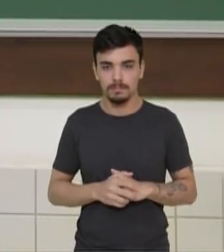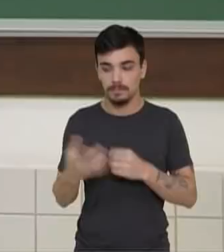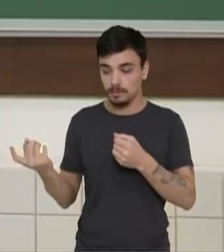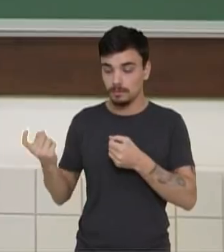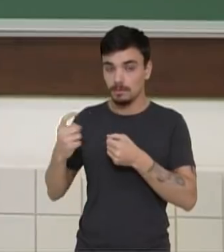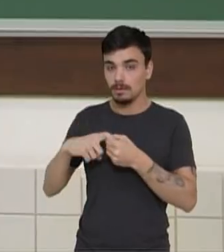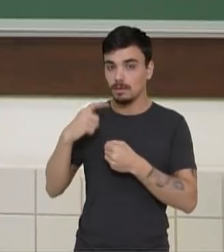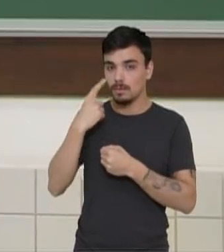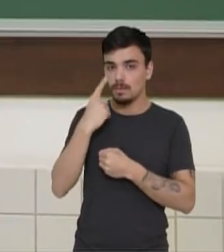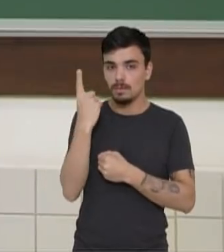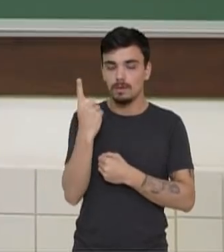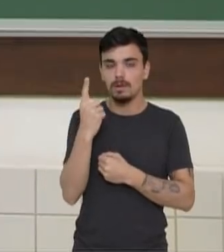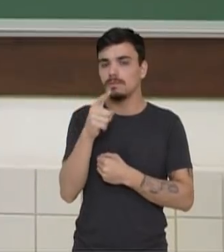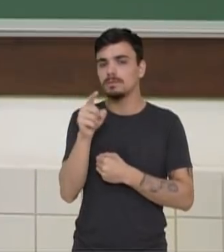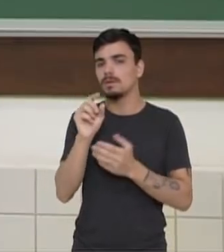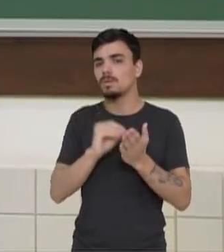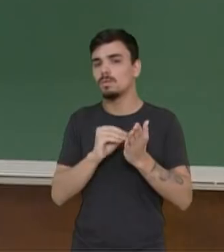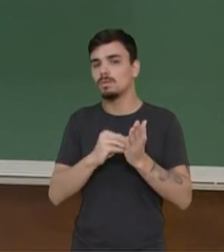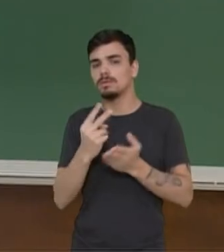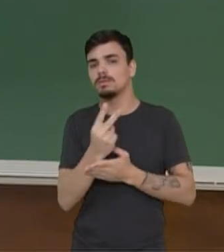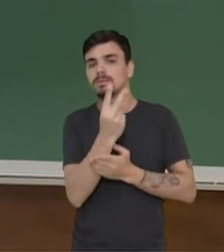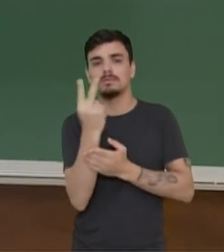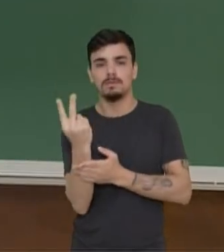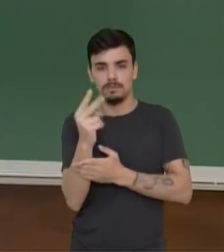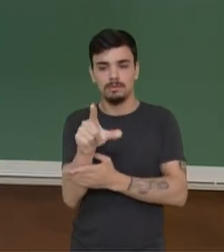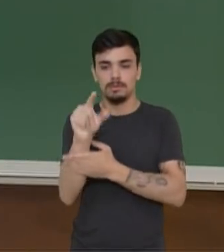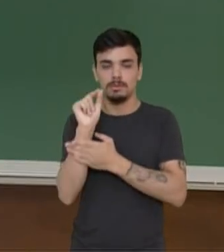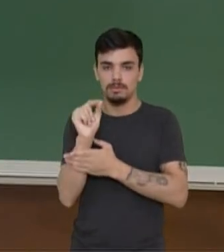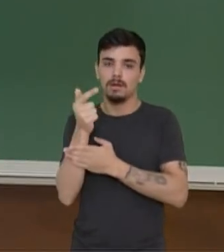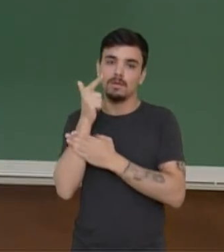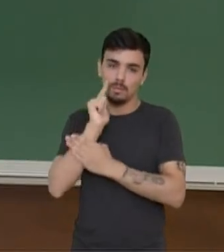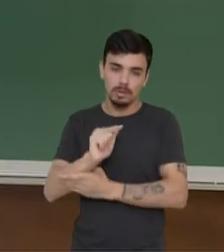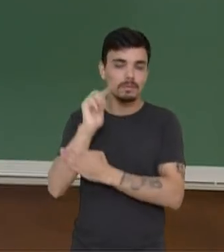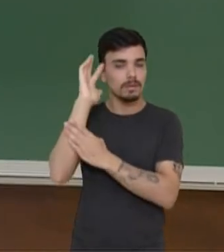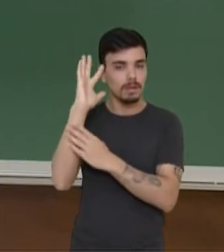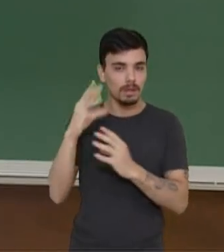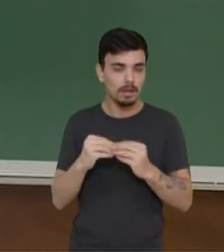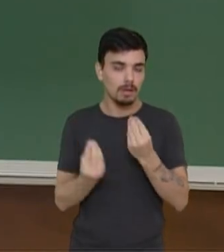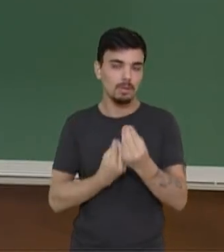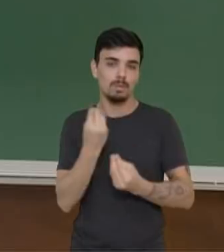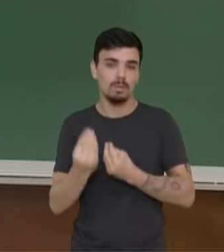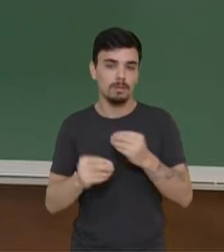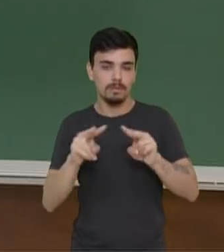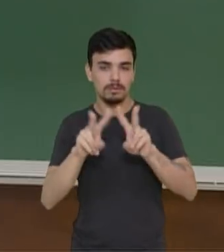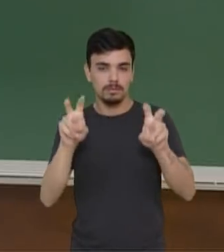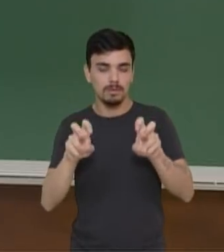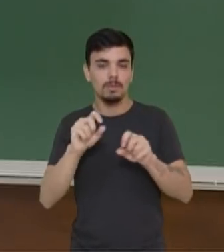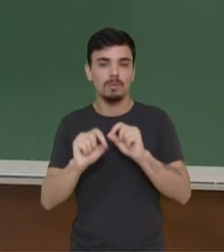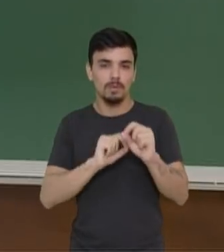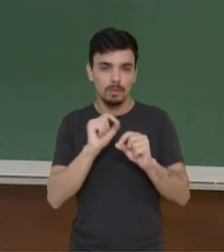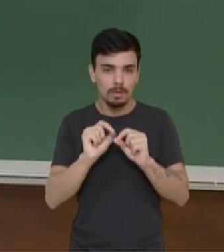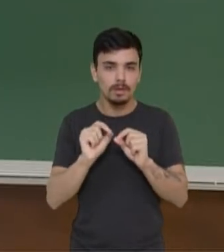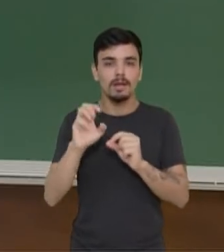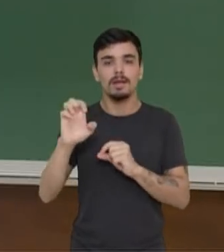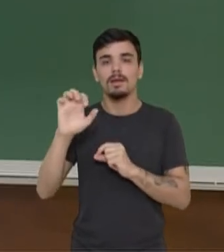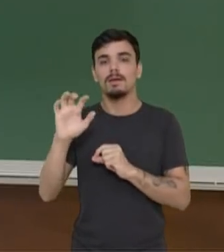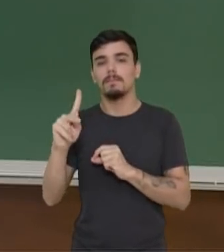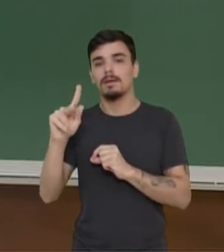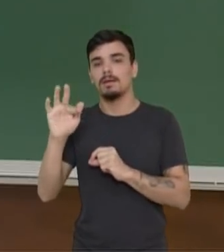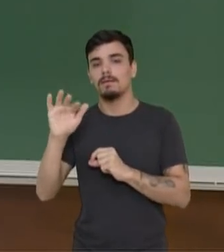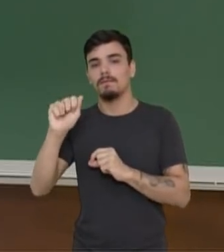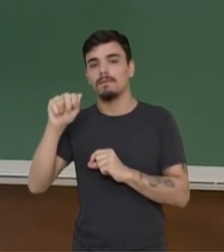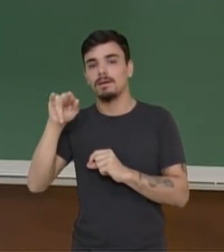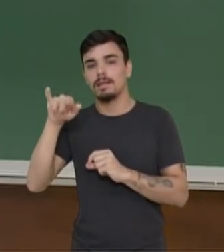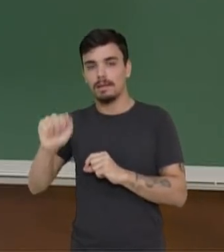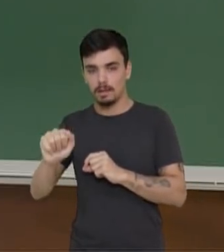Retornando então, pessoal, olha lá, quem marcou a segunda proposta de alternativa conseguiu captar, né, essa questão da epifania nos contos literários, e em especial no